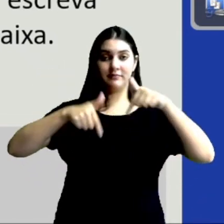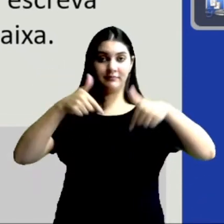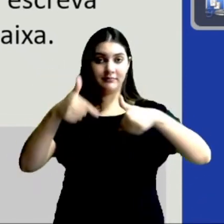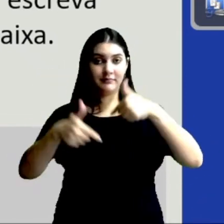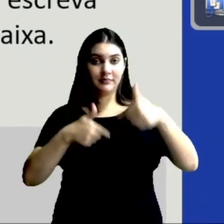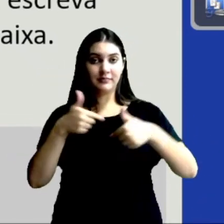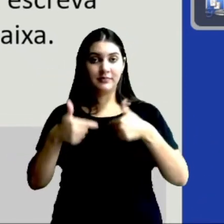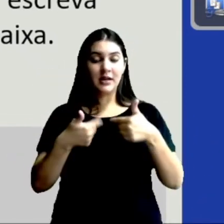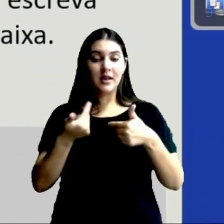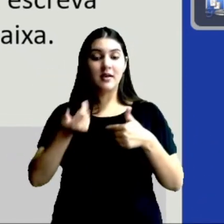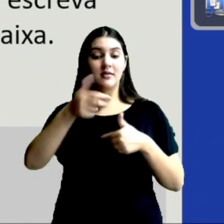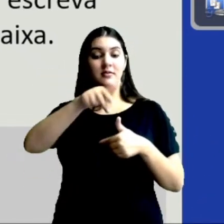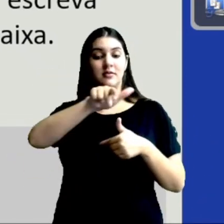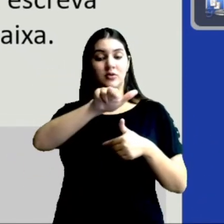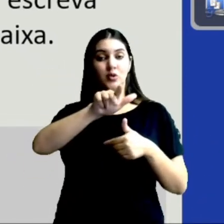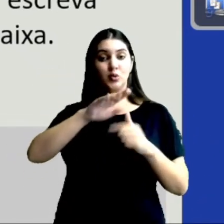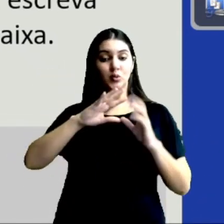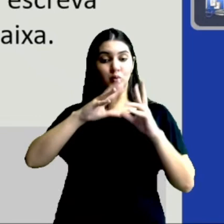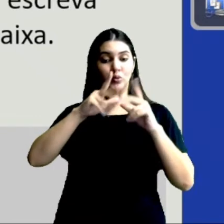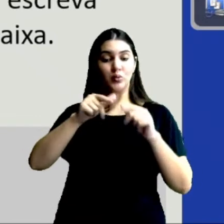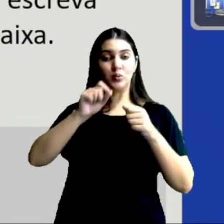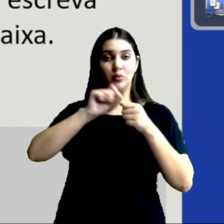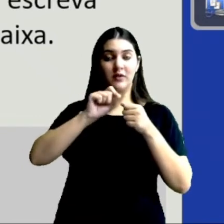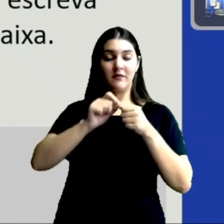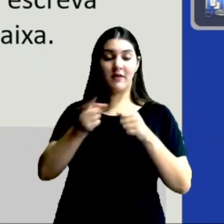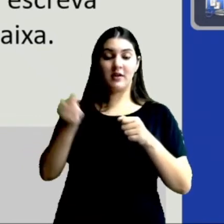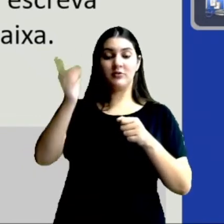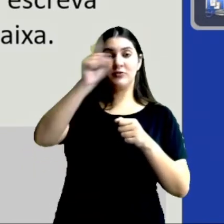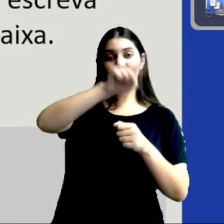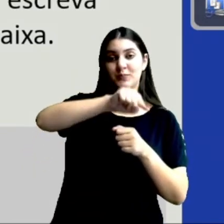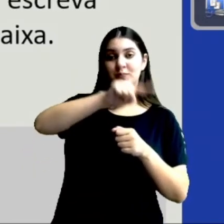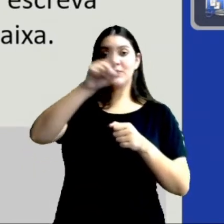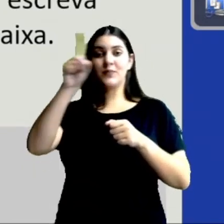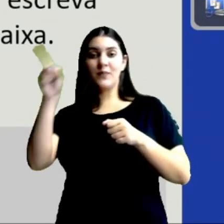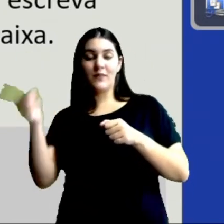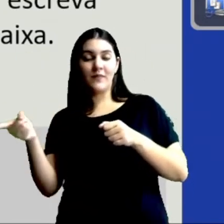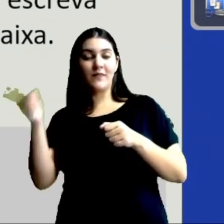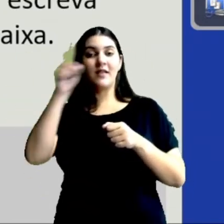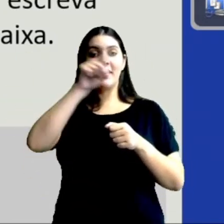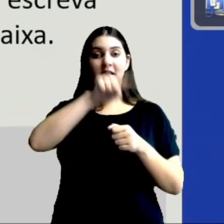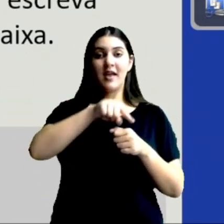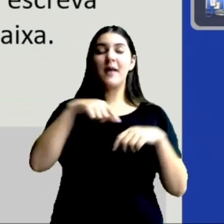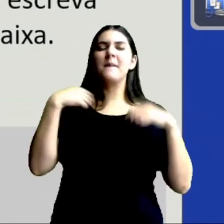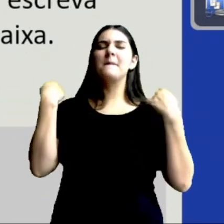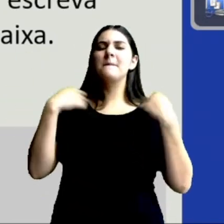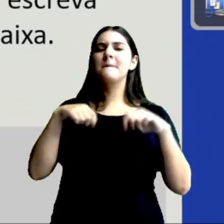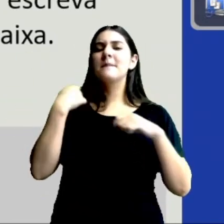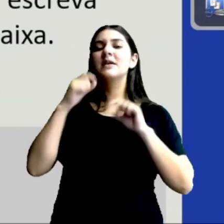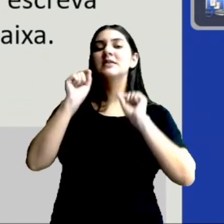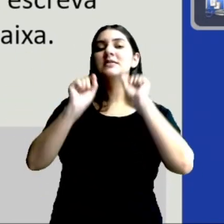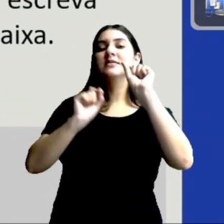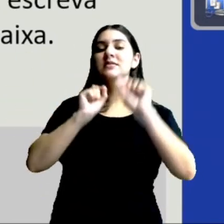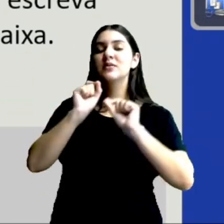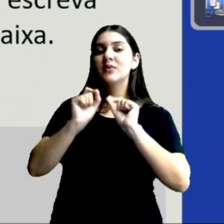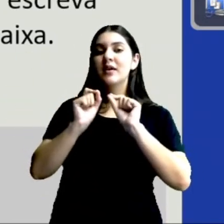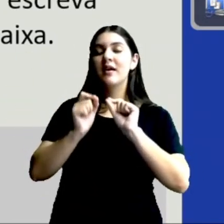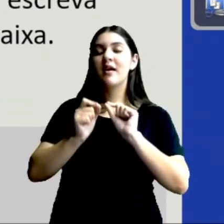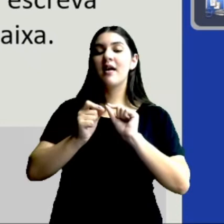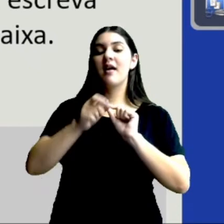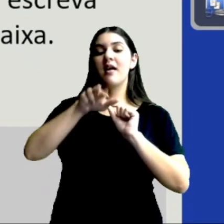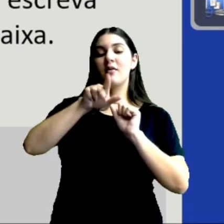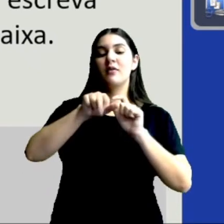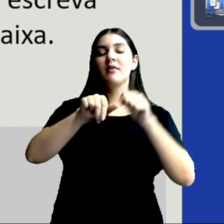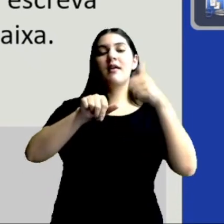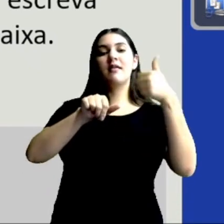operações em igualdade, tudo que a gente faz em um dos lados da igualdade, a gente deve fazer no outro